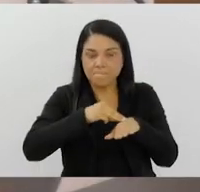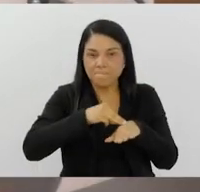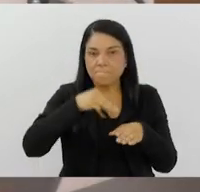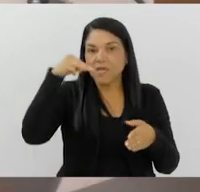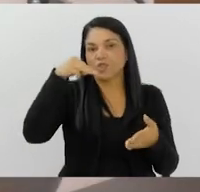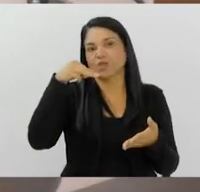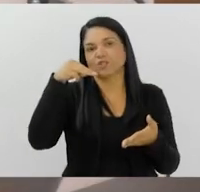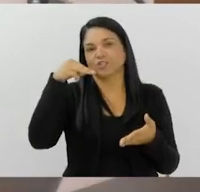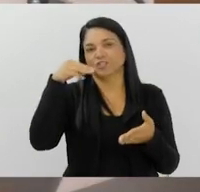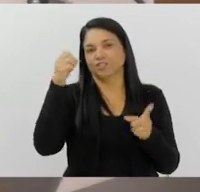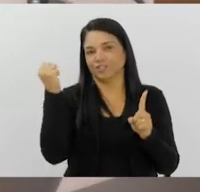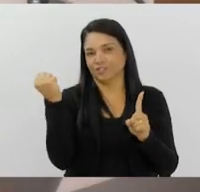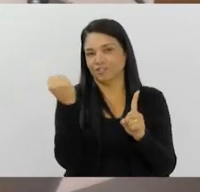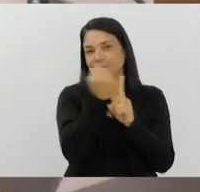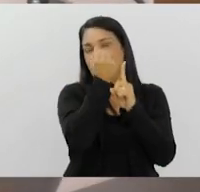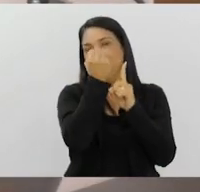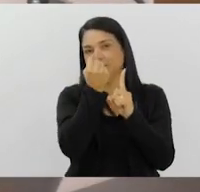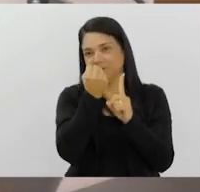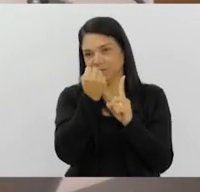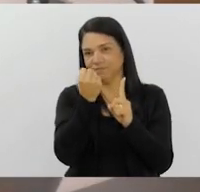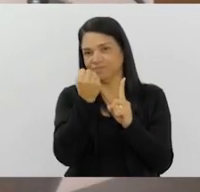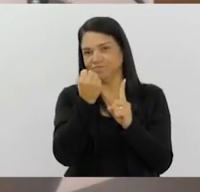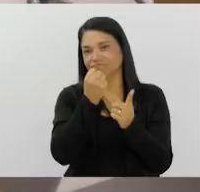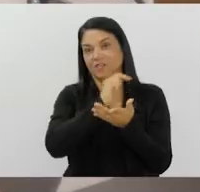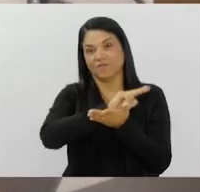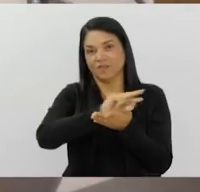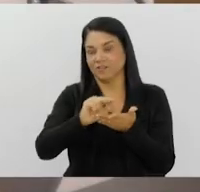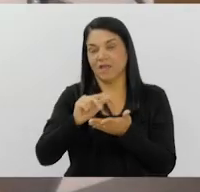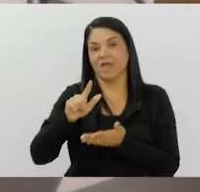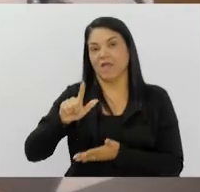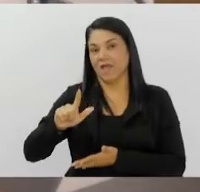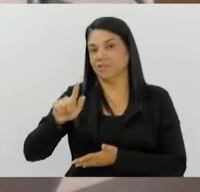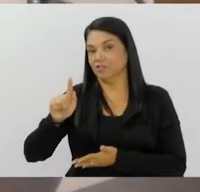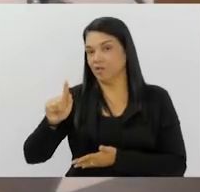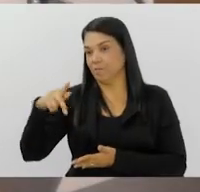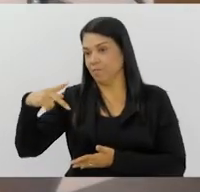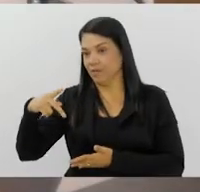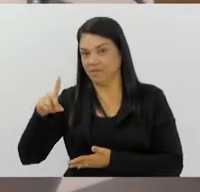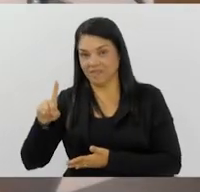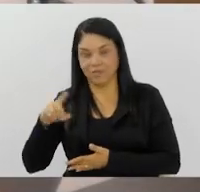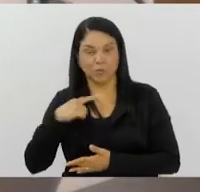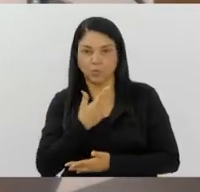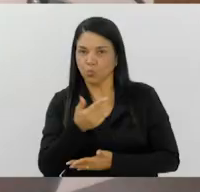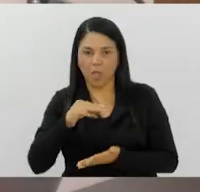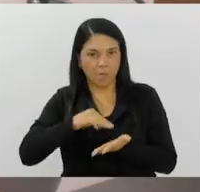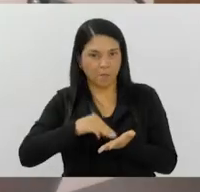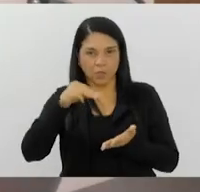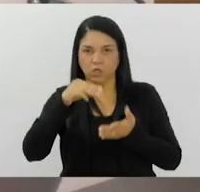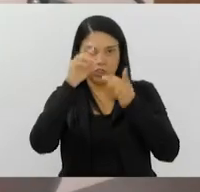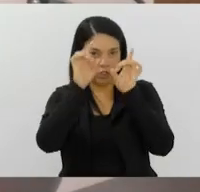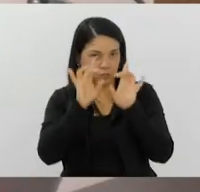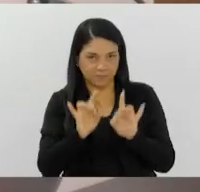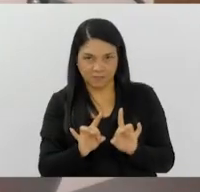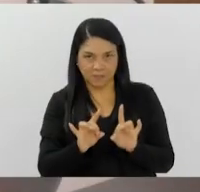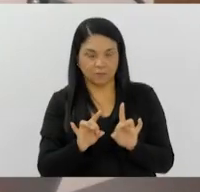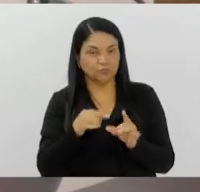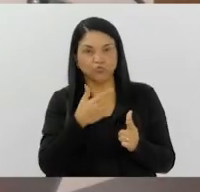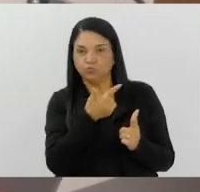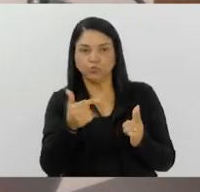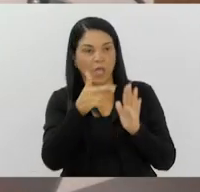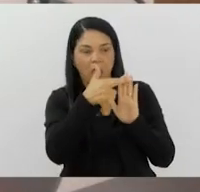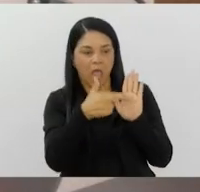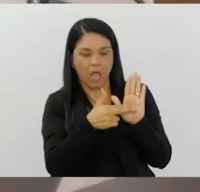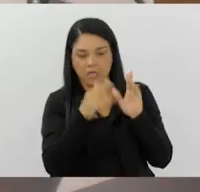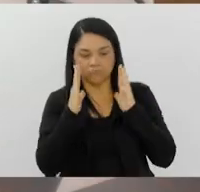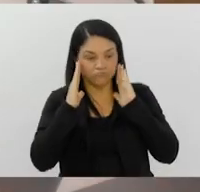impacto existem diversas a lgpd ela não traz uma metodologia específica não tem nenhuma regra sobre Olha tem que se adotar